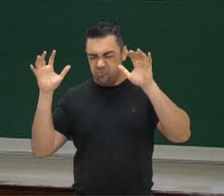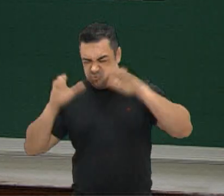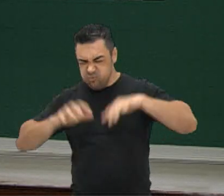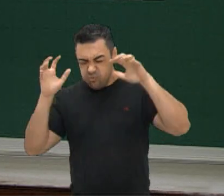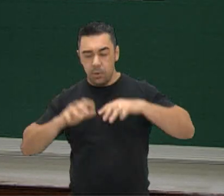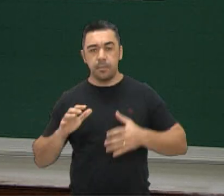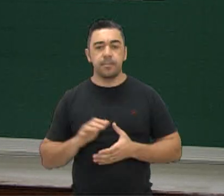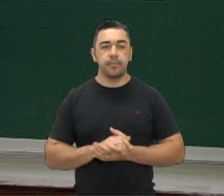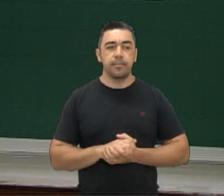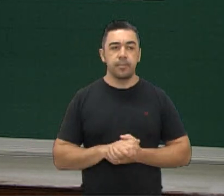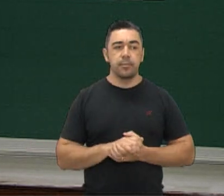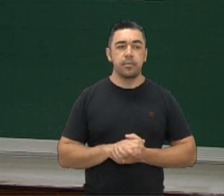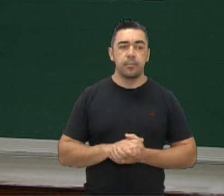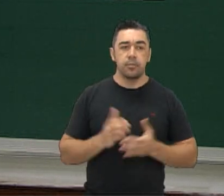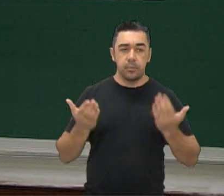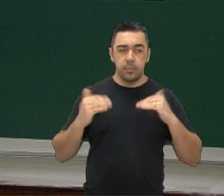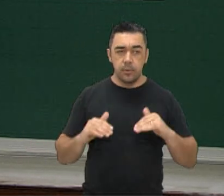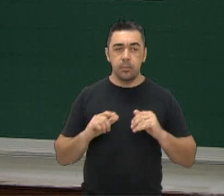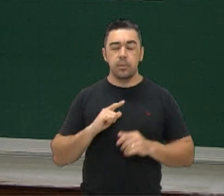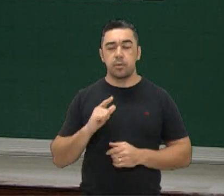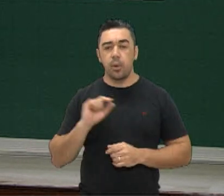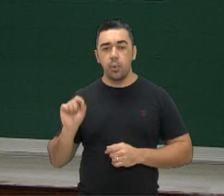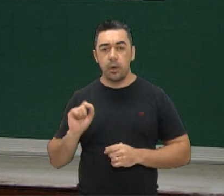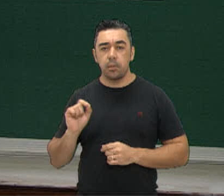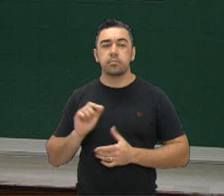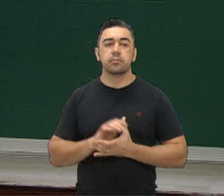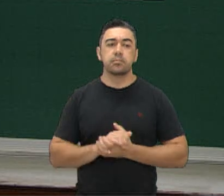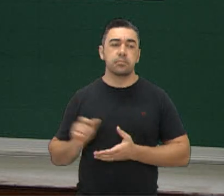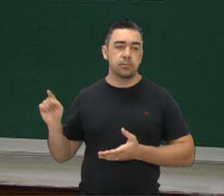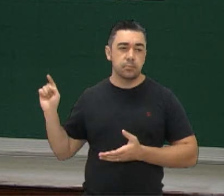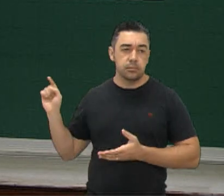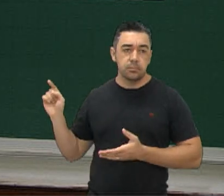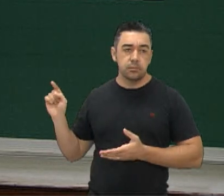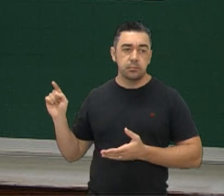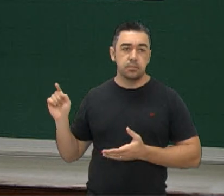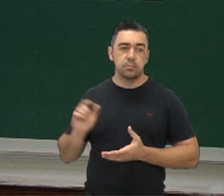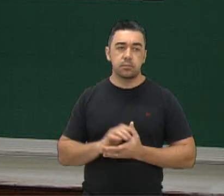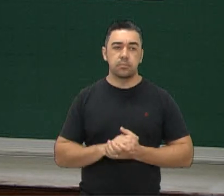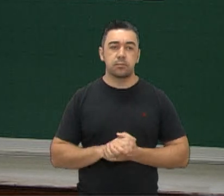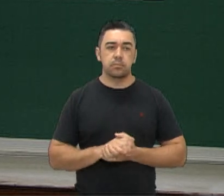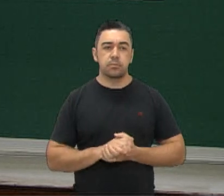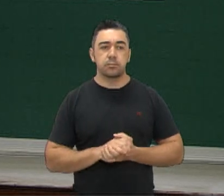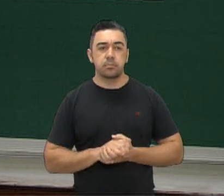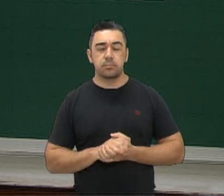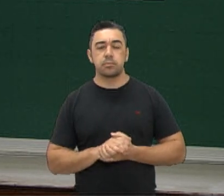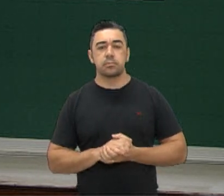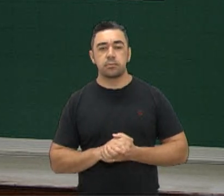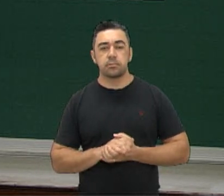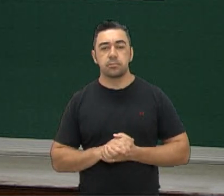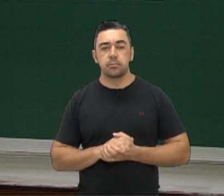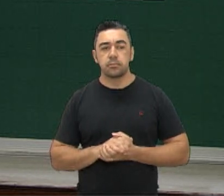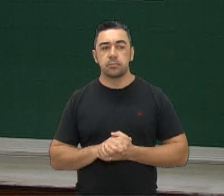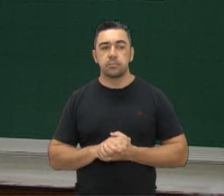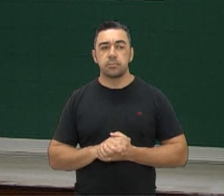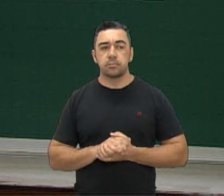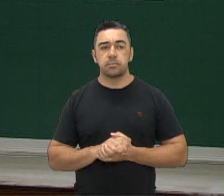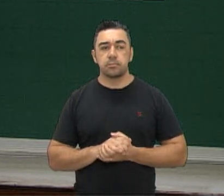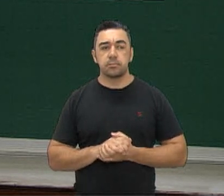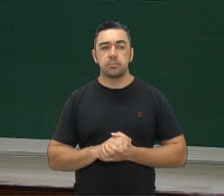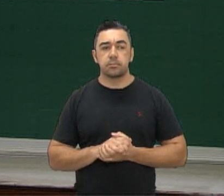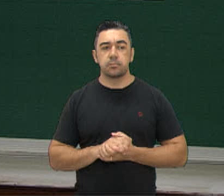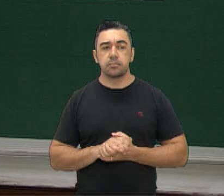chuvas e tormentas. Ocasionais, dispersas e, em geral, débiles, fracas, né? E nessa mesma área interior